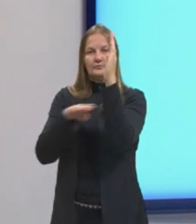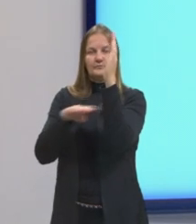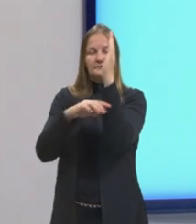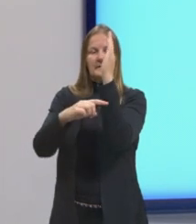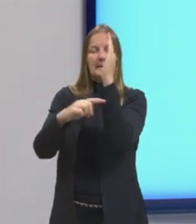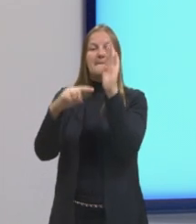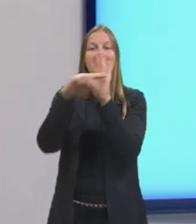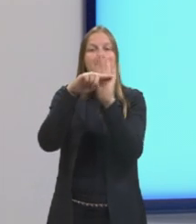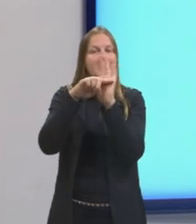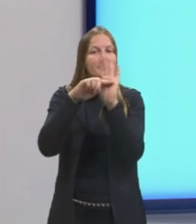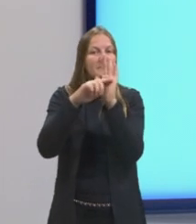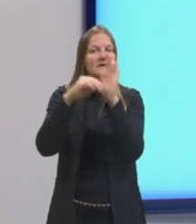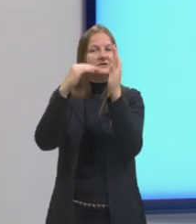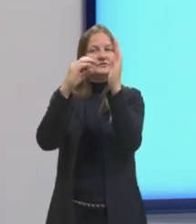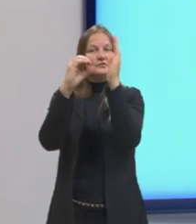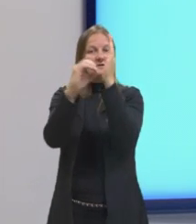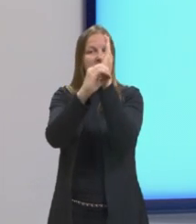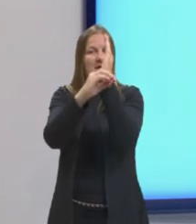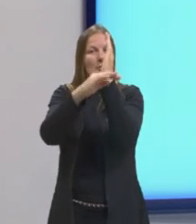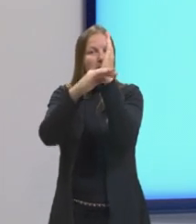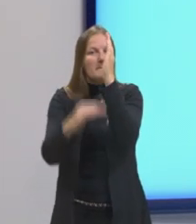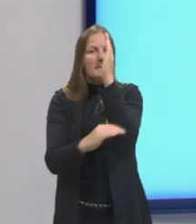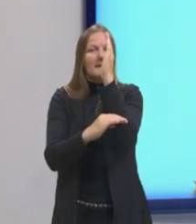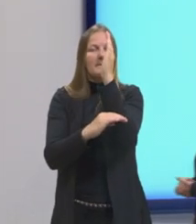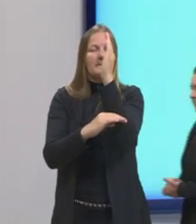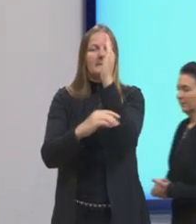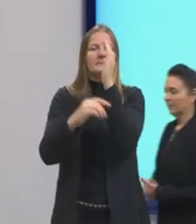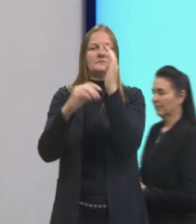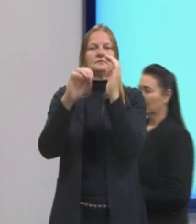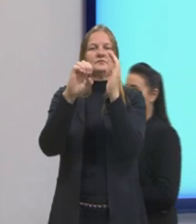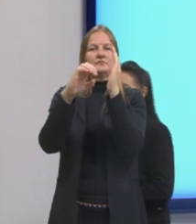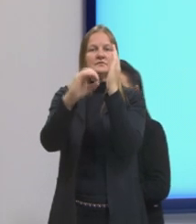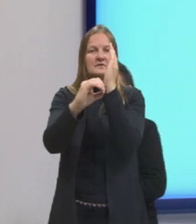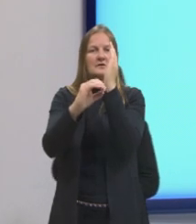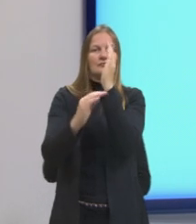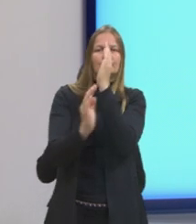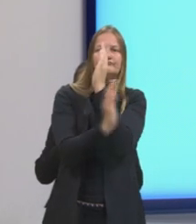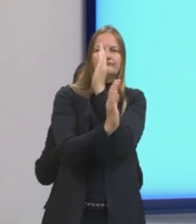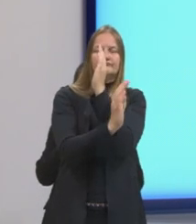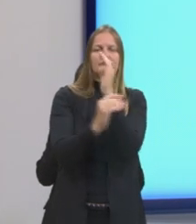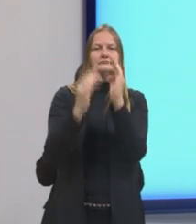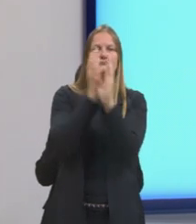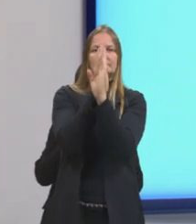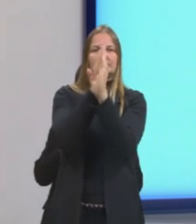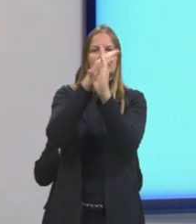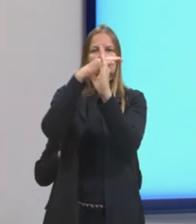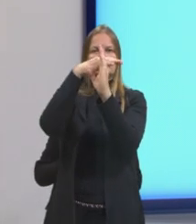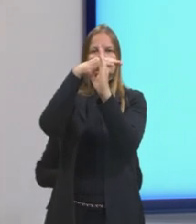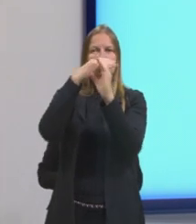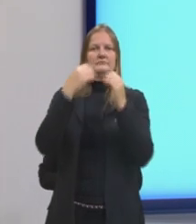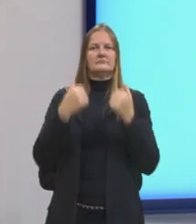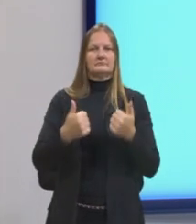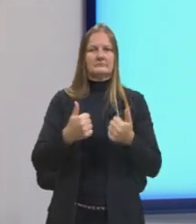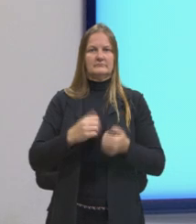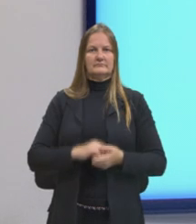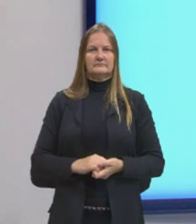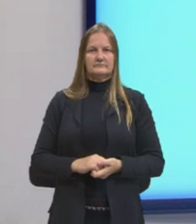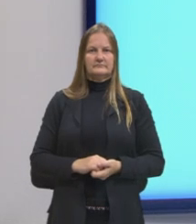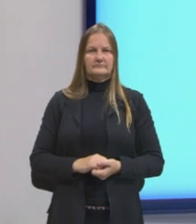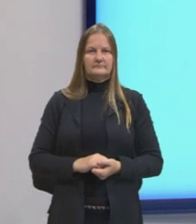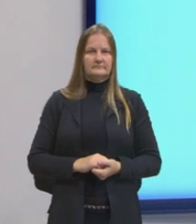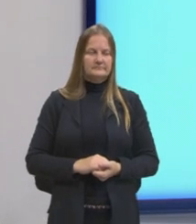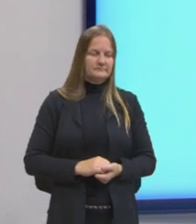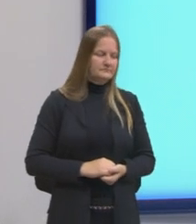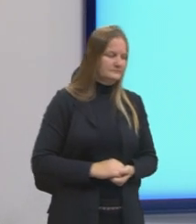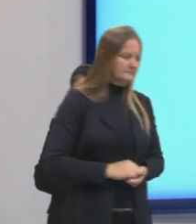e essa esse para coordenado esses dois números reais fazem então a definir então a localização então da